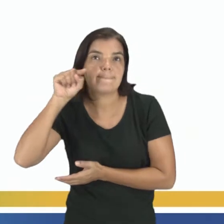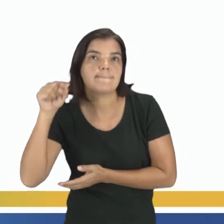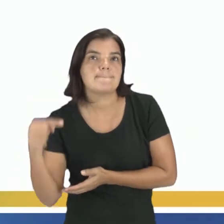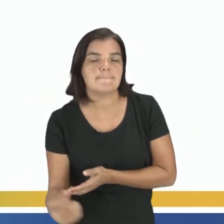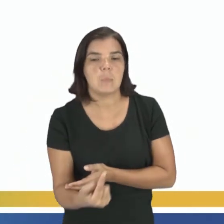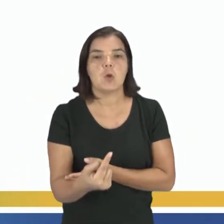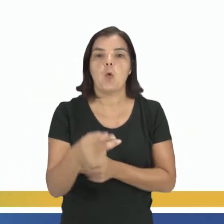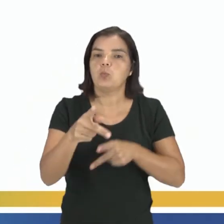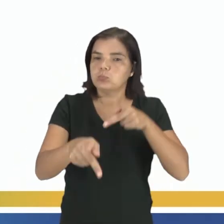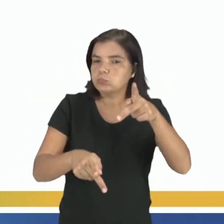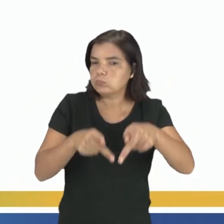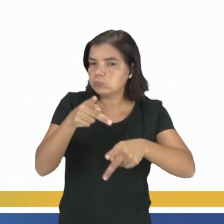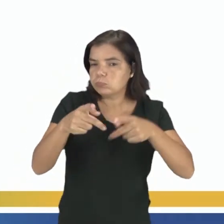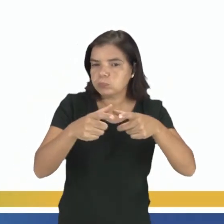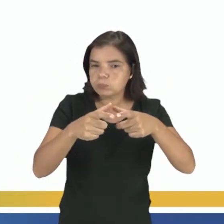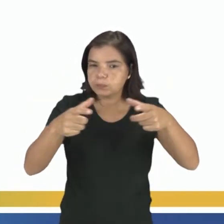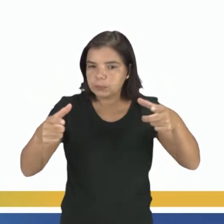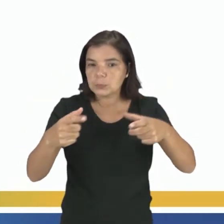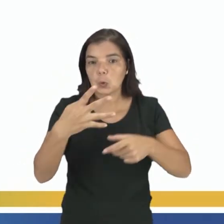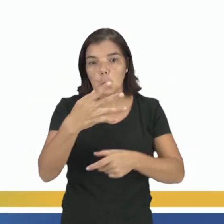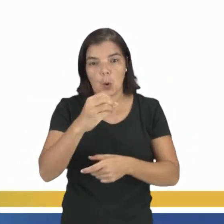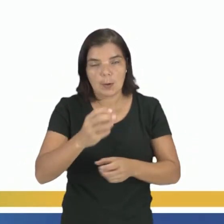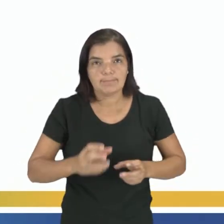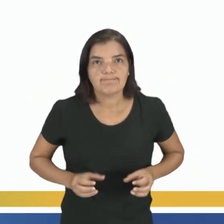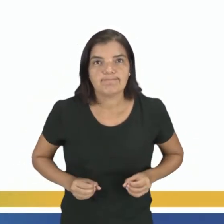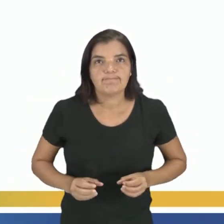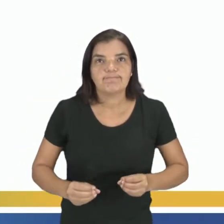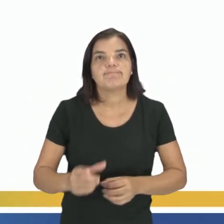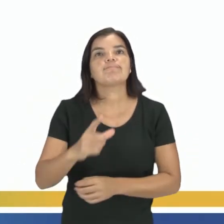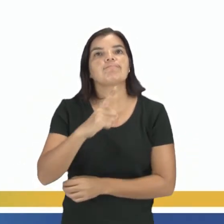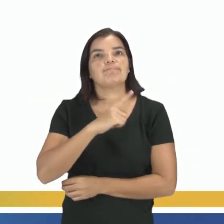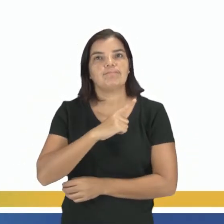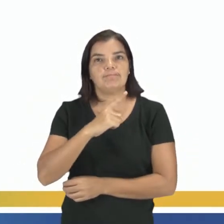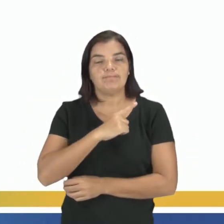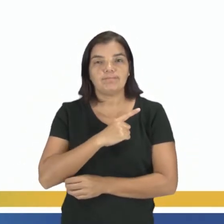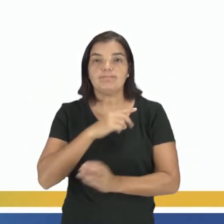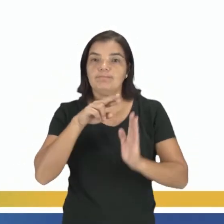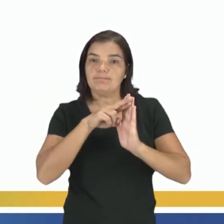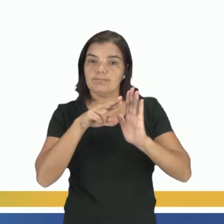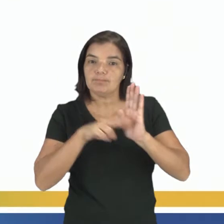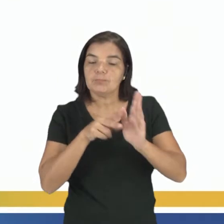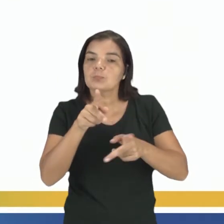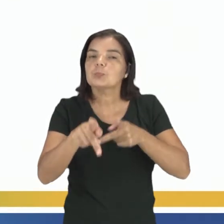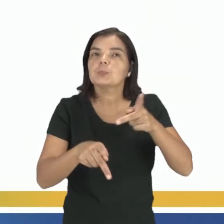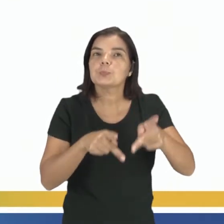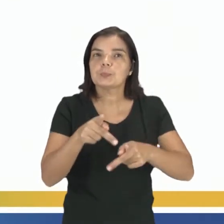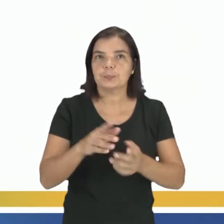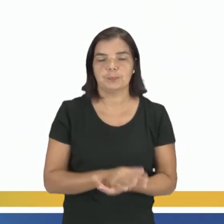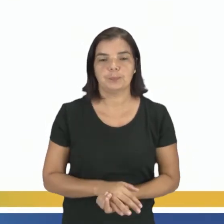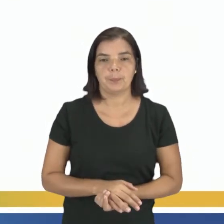seja, uma população com 40.000 bactérias, obteve-se a fórmula para a população.